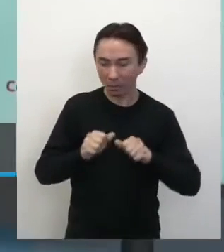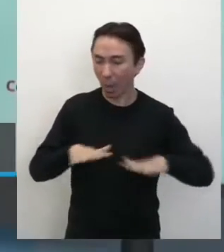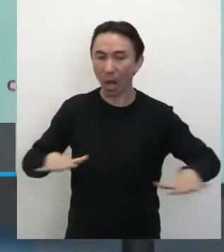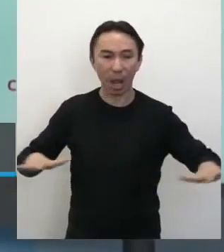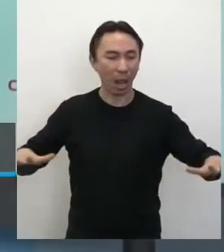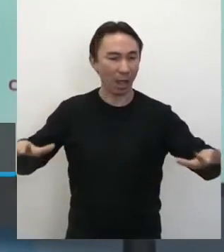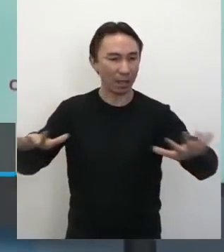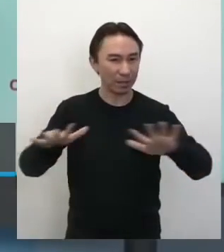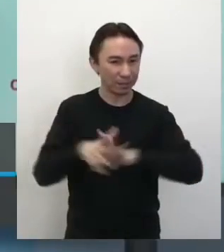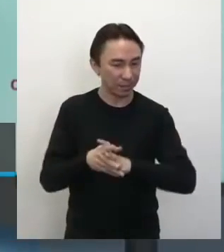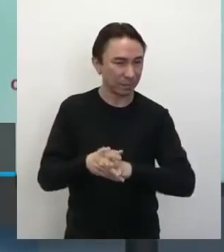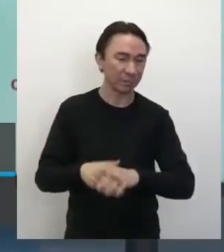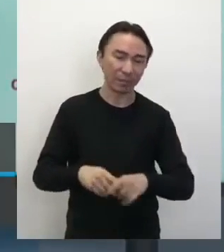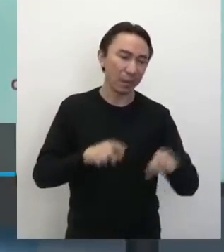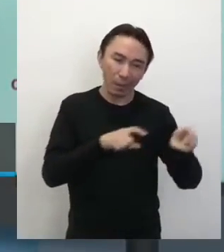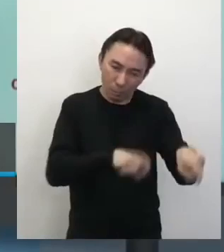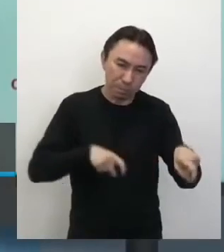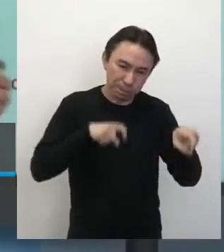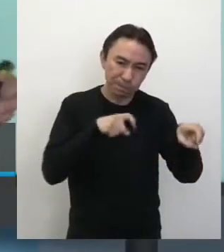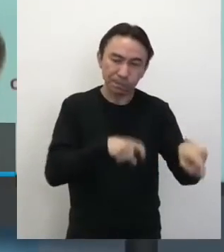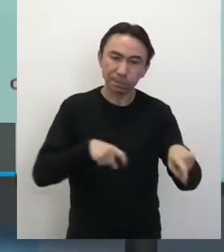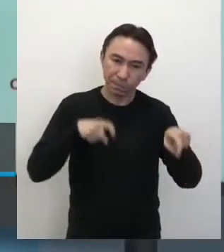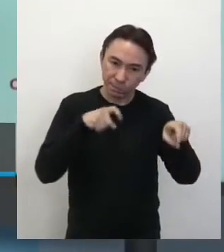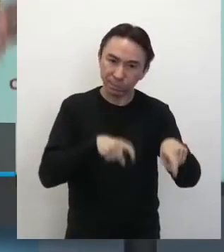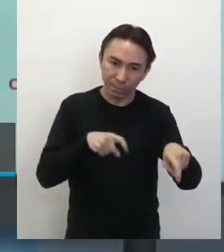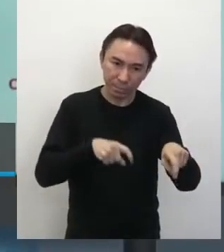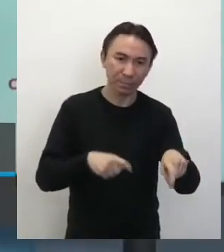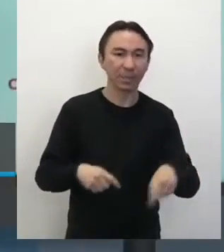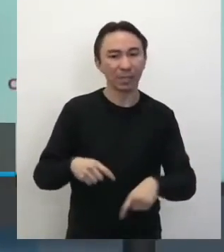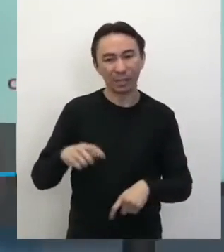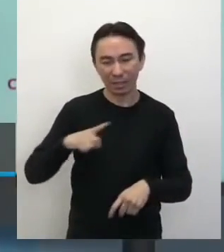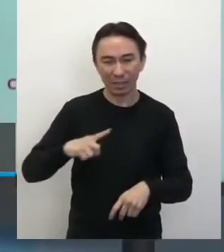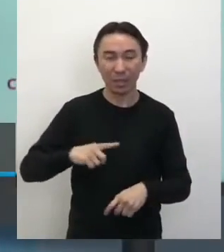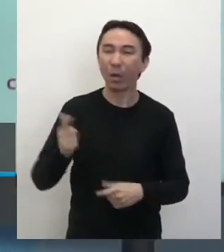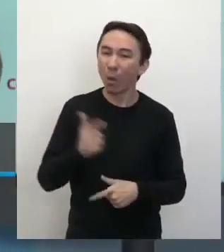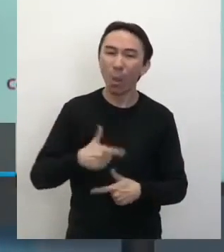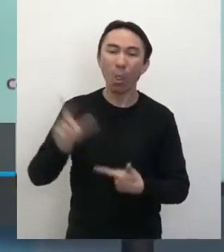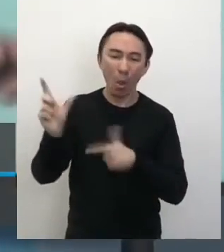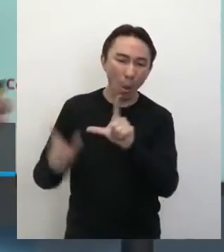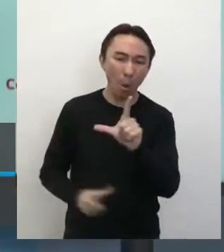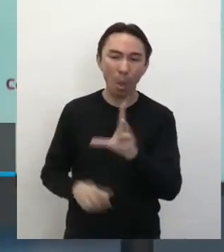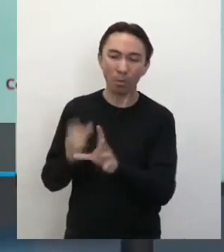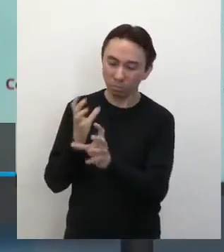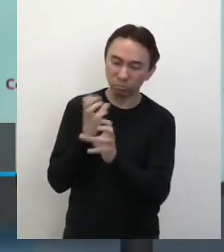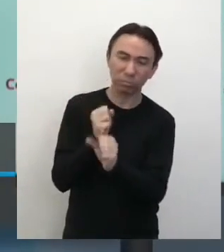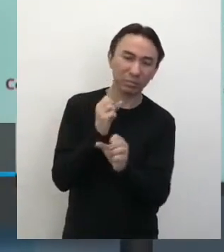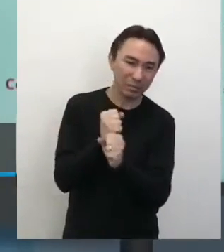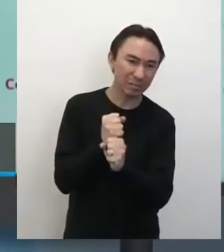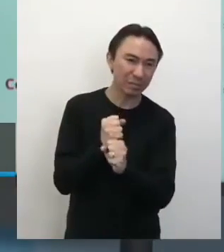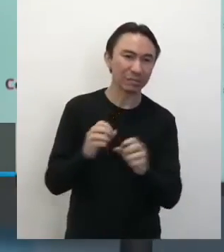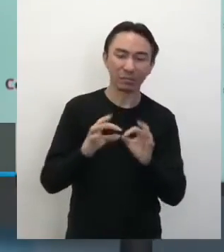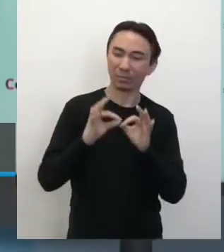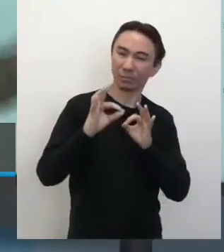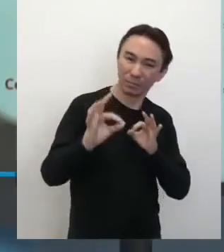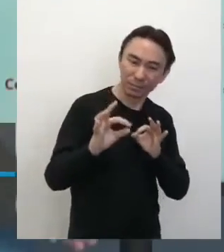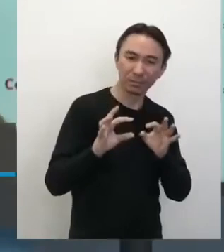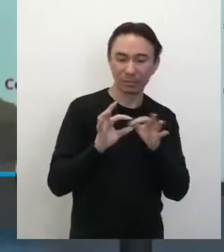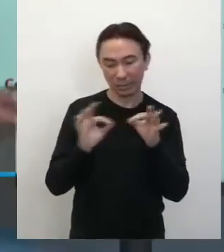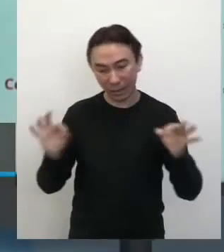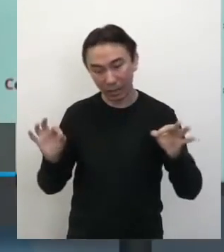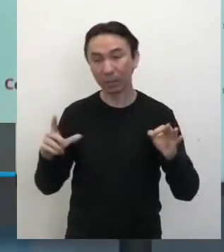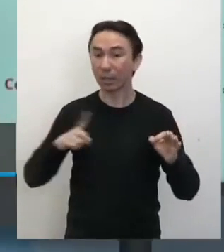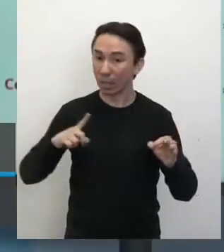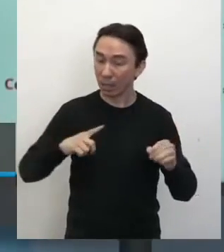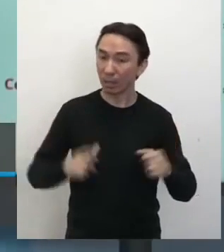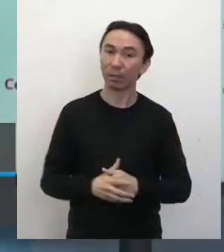né? Quando a gente pensa em agricultura, por exemplo, a gente mede em alqueire, né? Então tem 2 tipos de alqueire, tem o alqueire mineiro e o alqueire paulista,